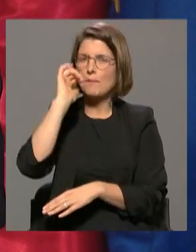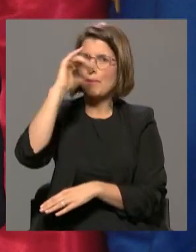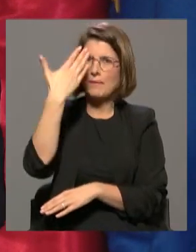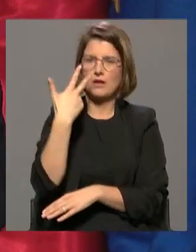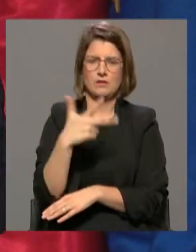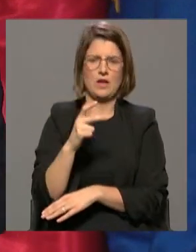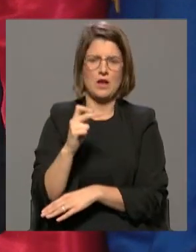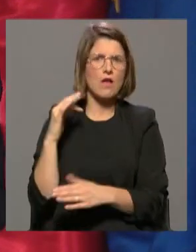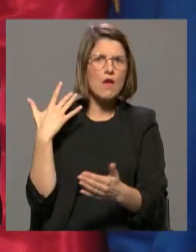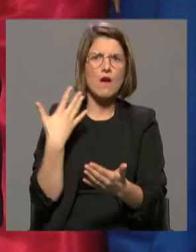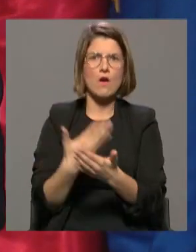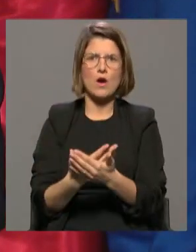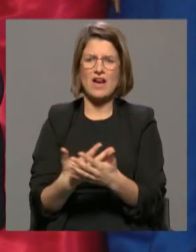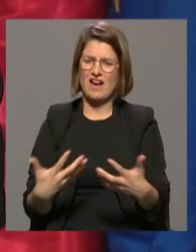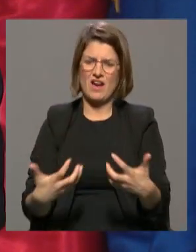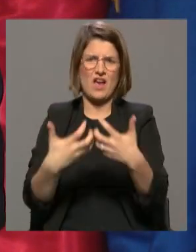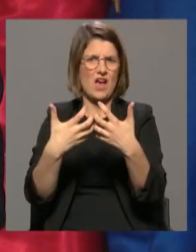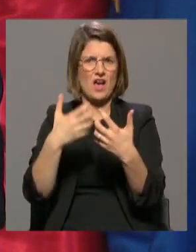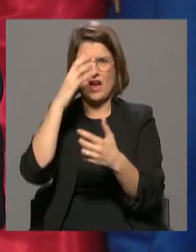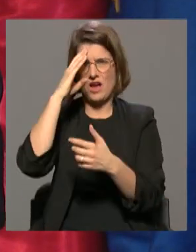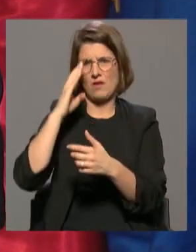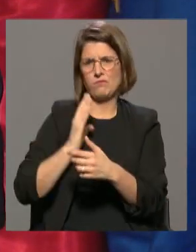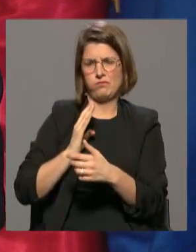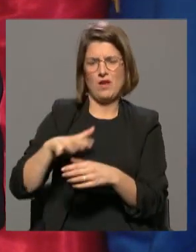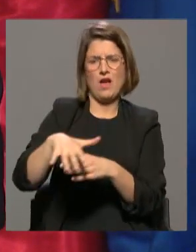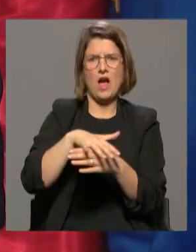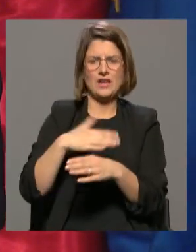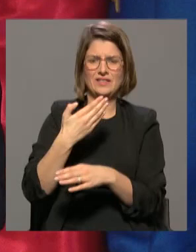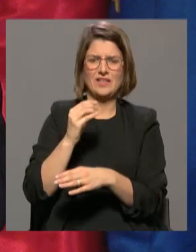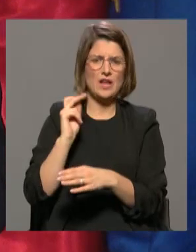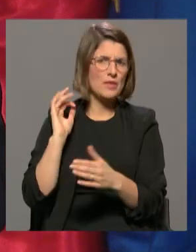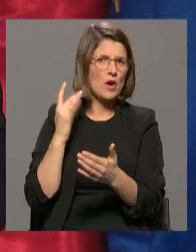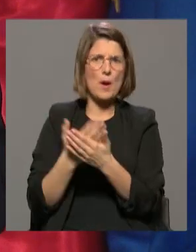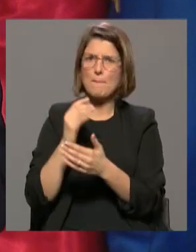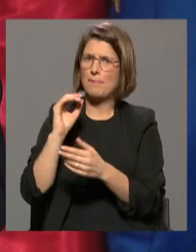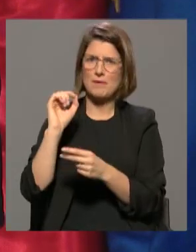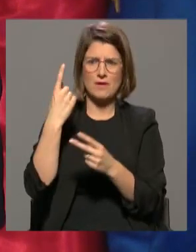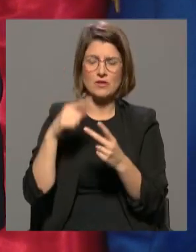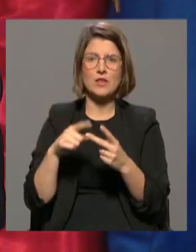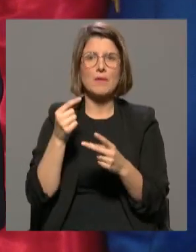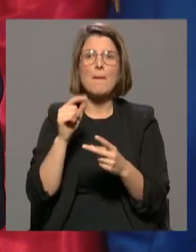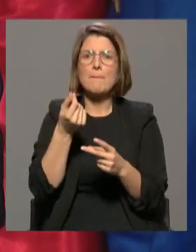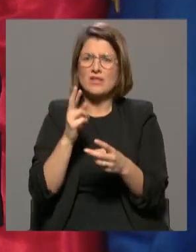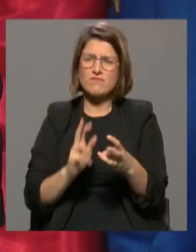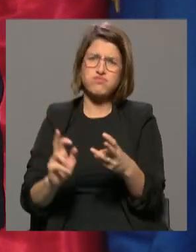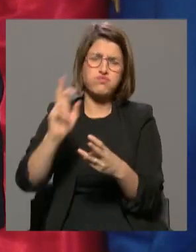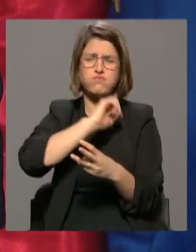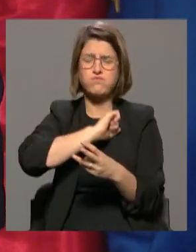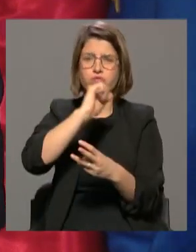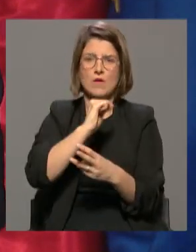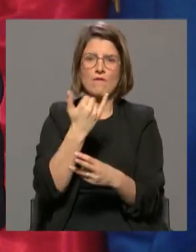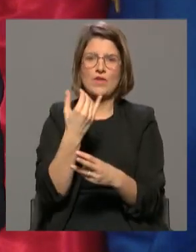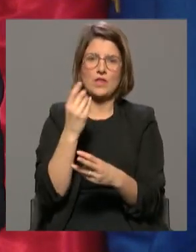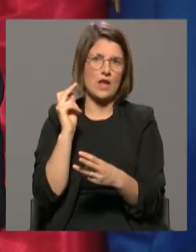o maior conflito básico dos últimos 70 anos na Europa e a maior crise inflacionária dos últimos